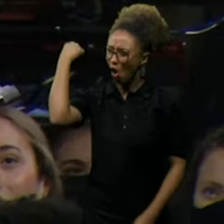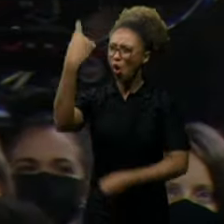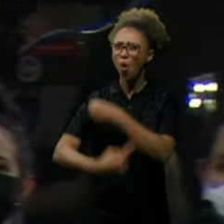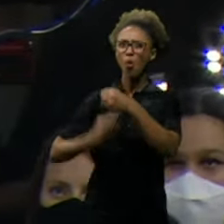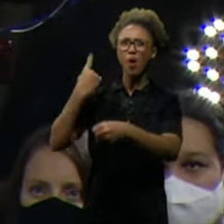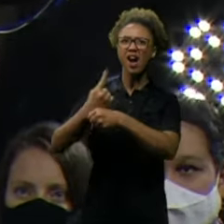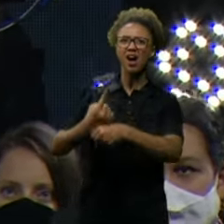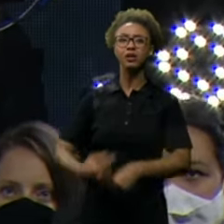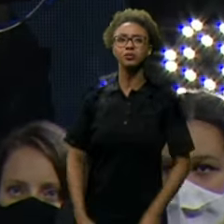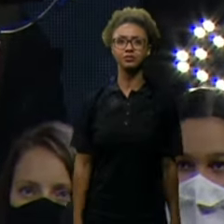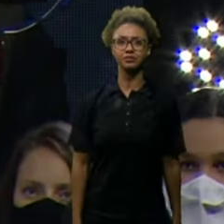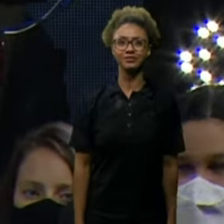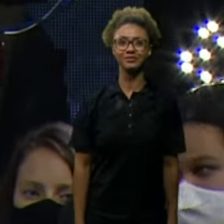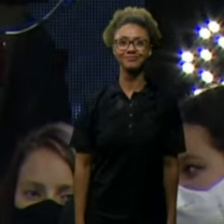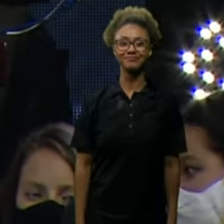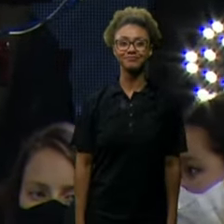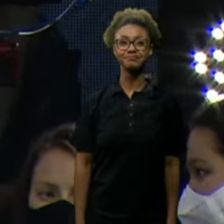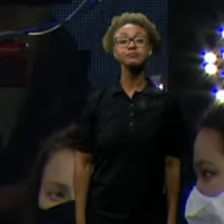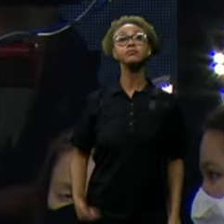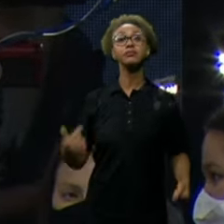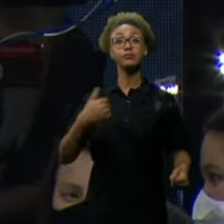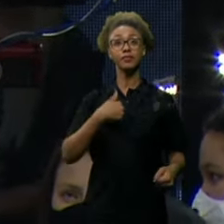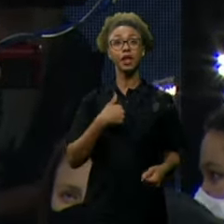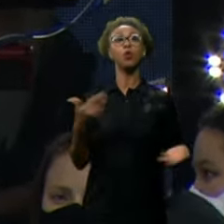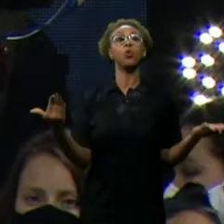eu estou profetizando